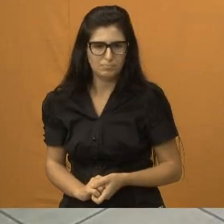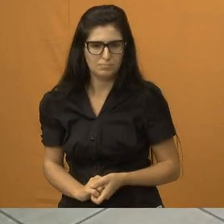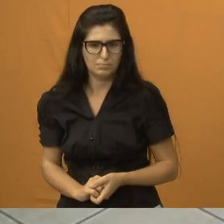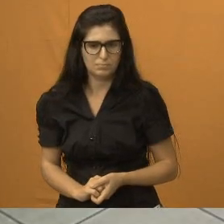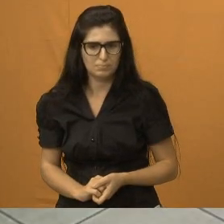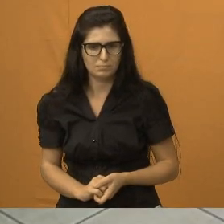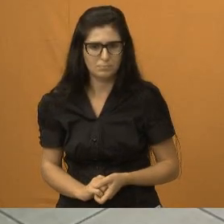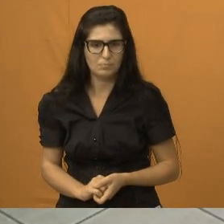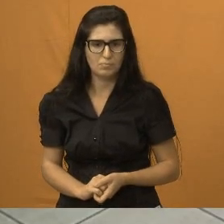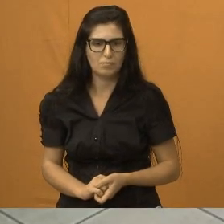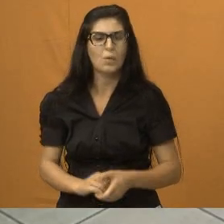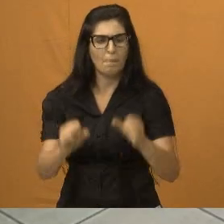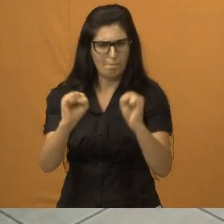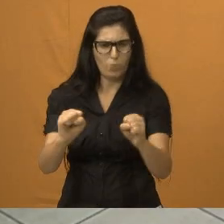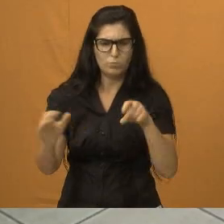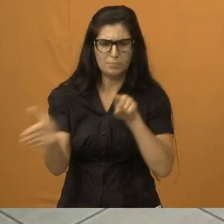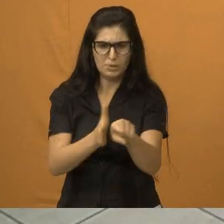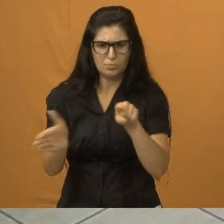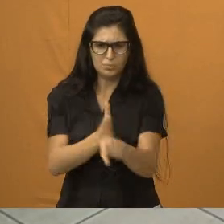aberto às perguntas.